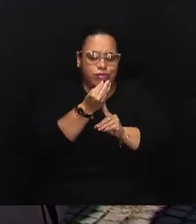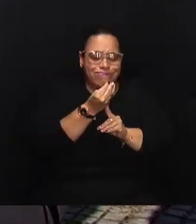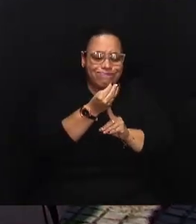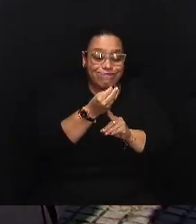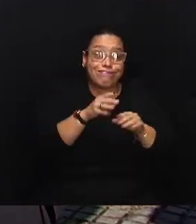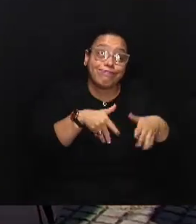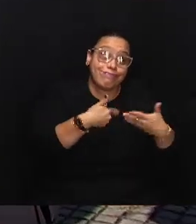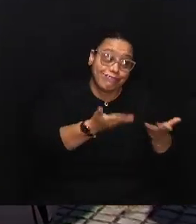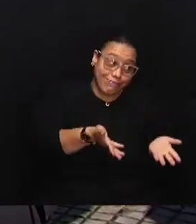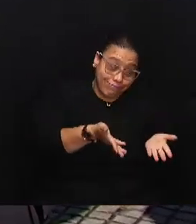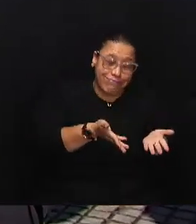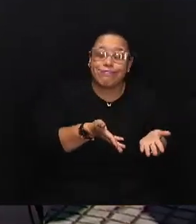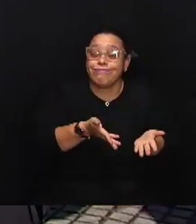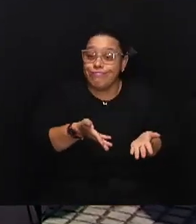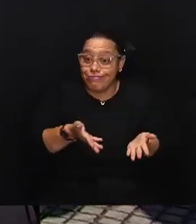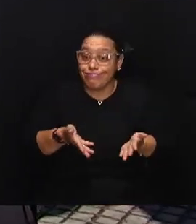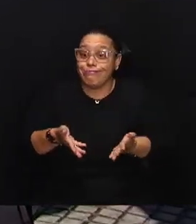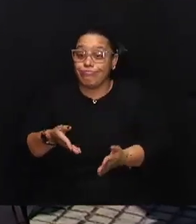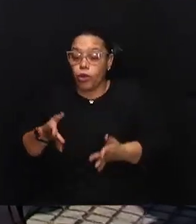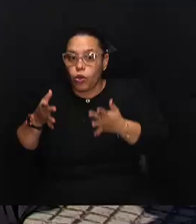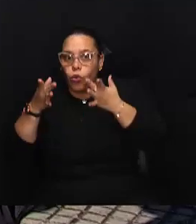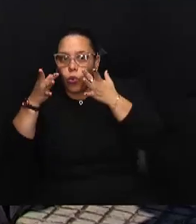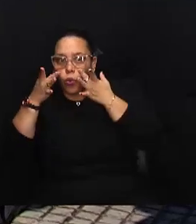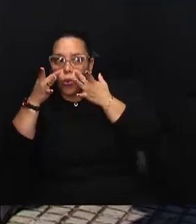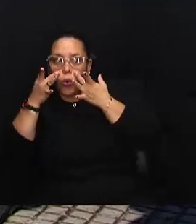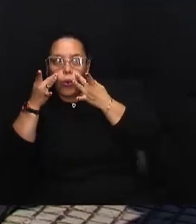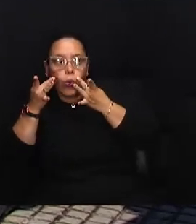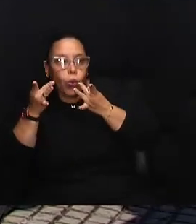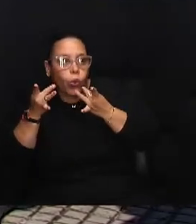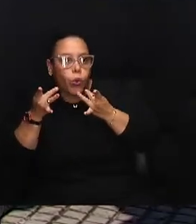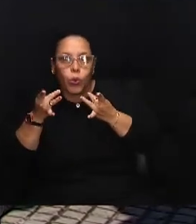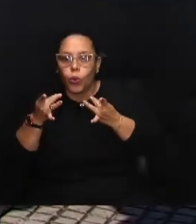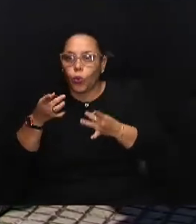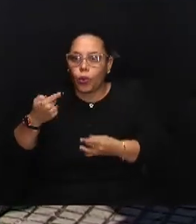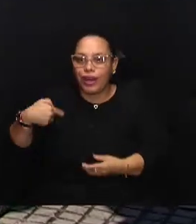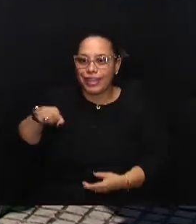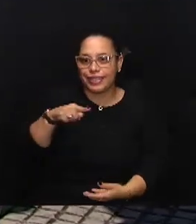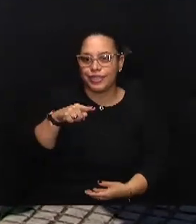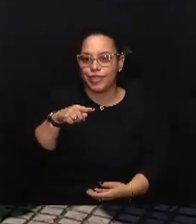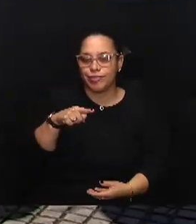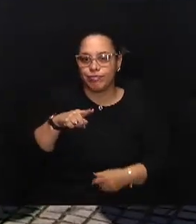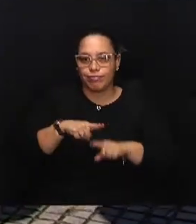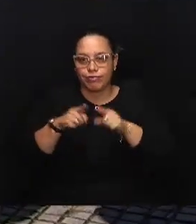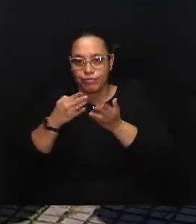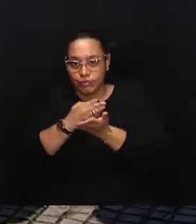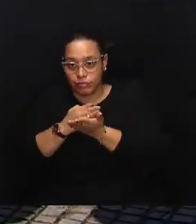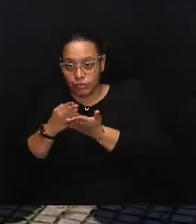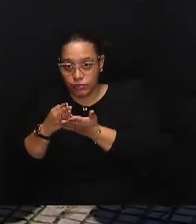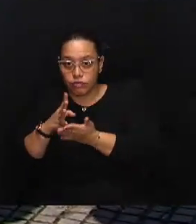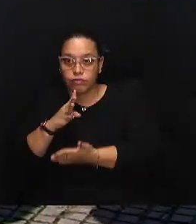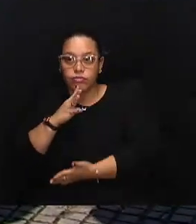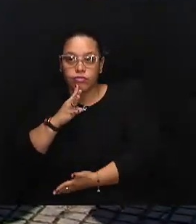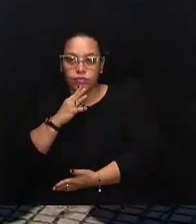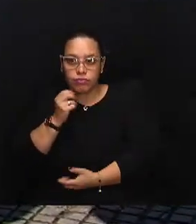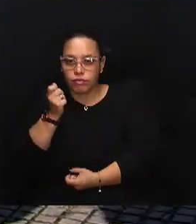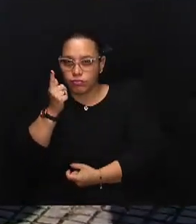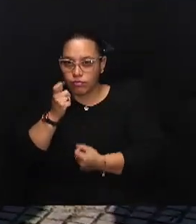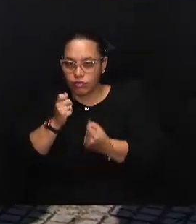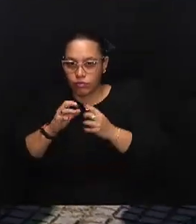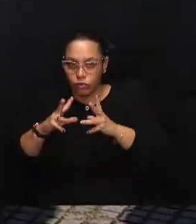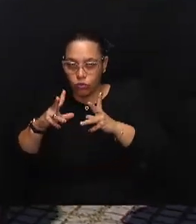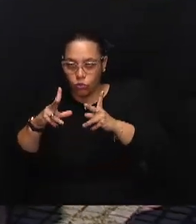Pois foi o que me atraiu inicialmente para cá, mas quando eu comecei a conhecer um pouco mais todos